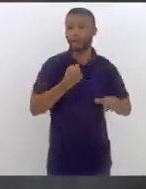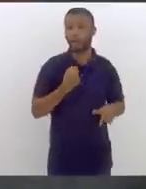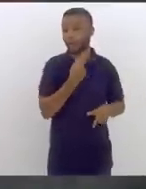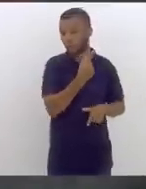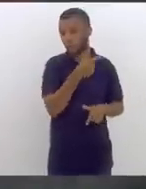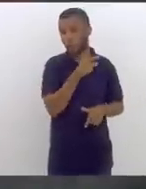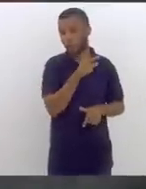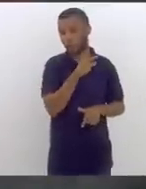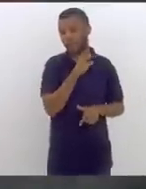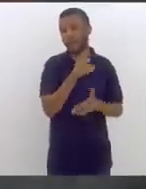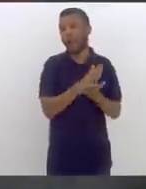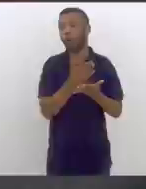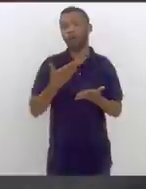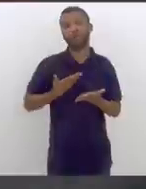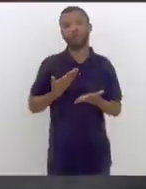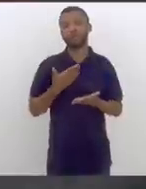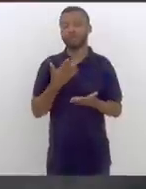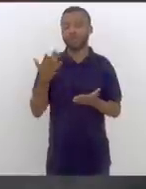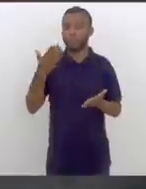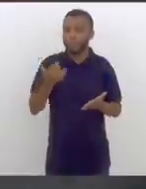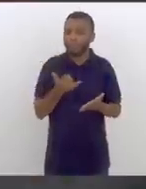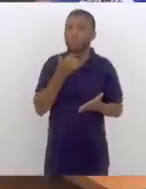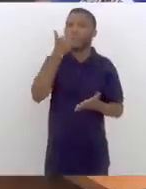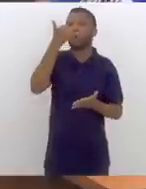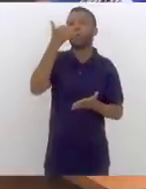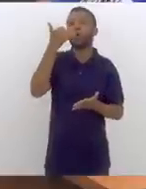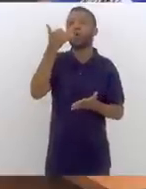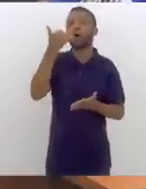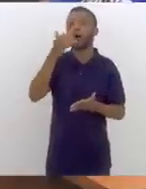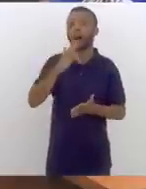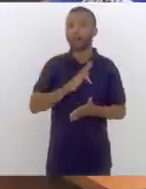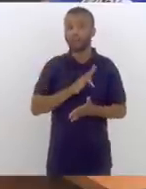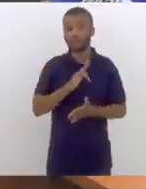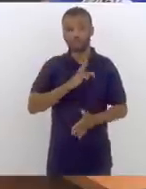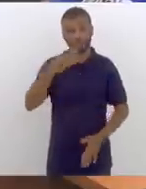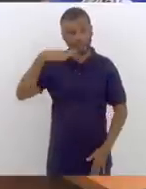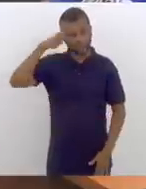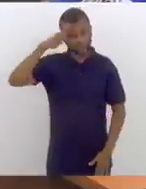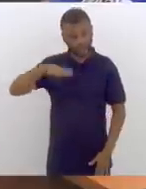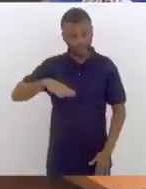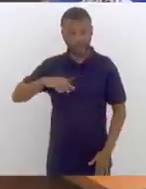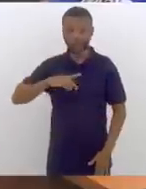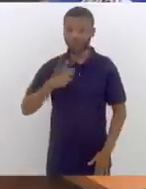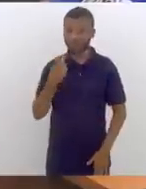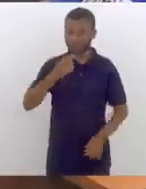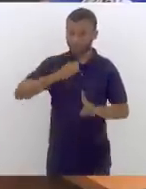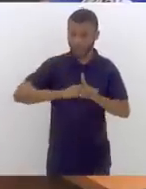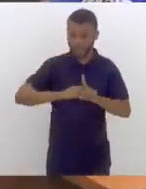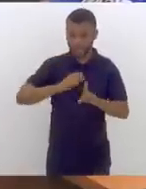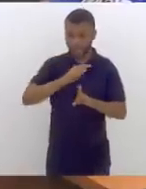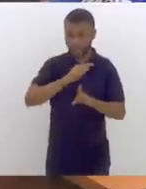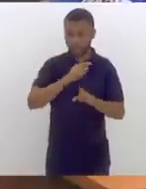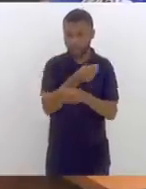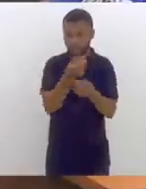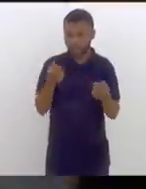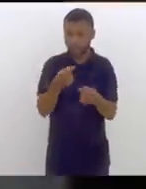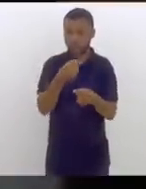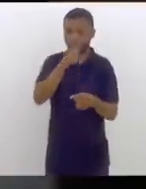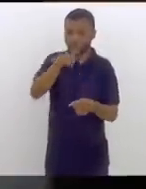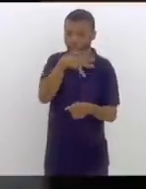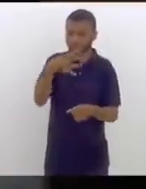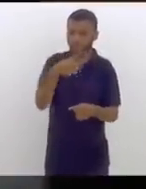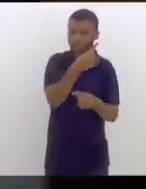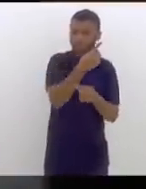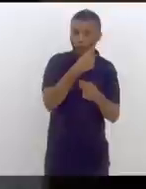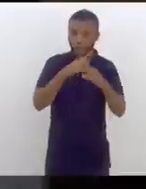noite para o dia a polícia militar deu escala 1 por 3 e ficou por dois meses não teve estudo e não teve nada da noite podia